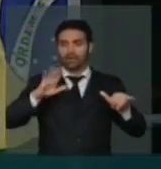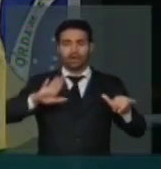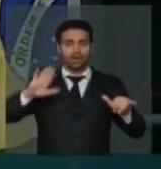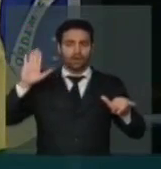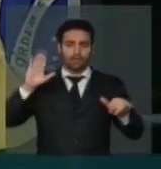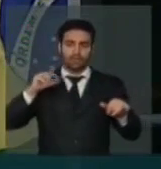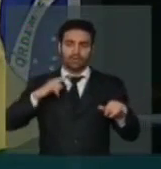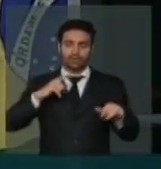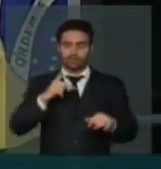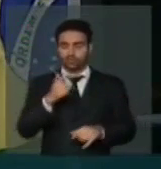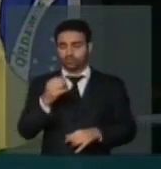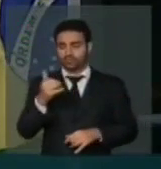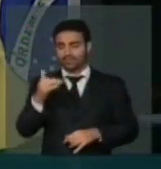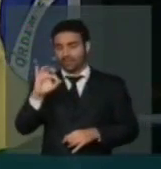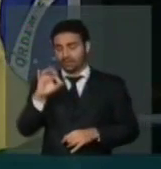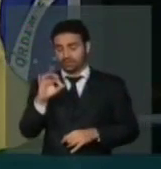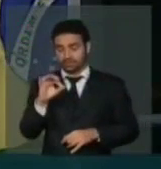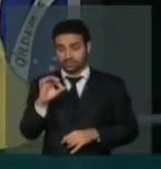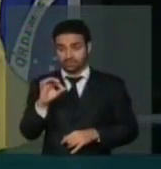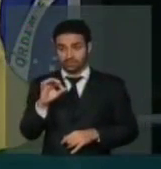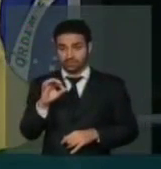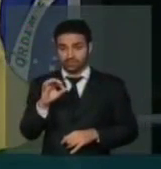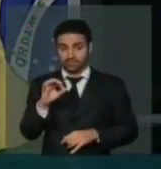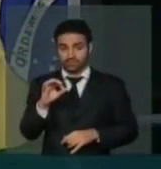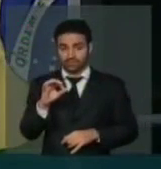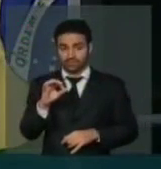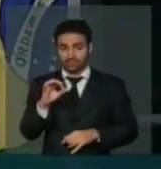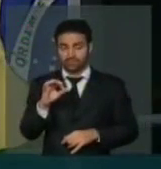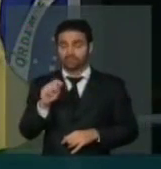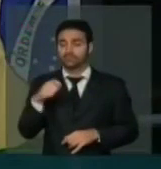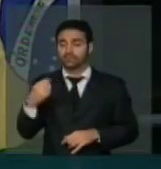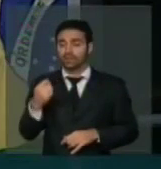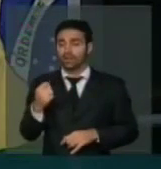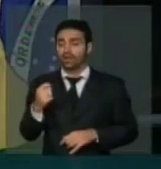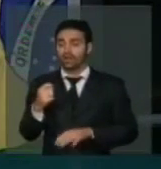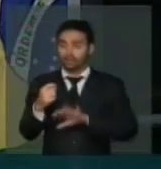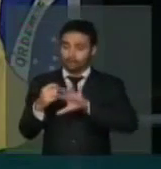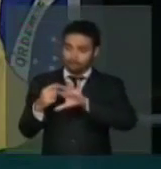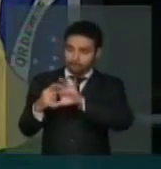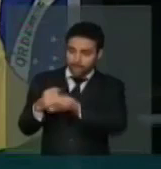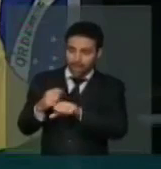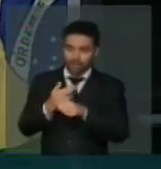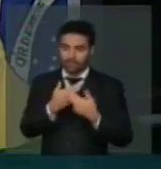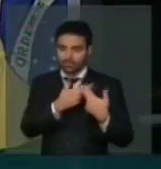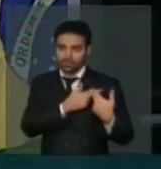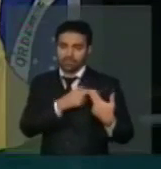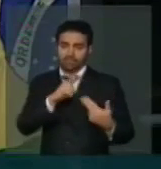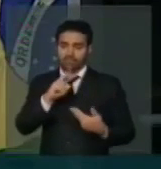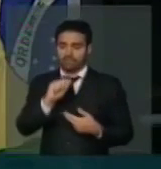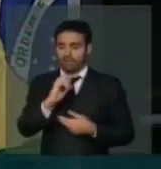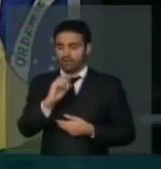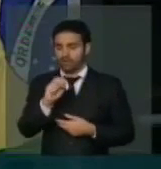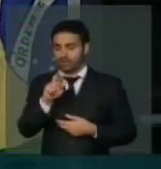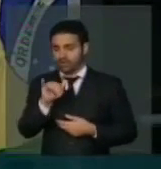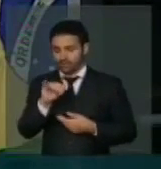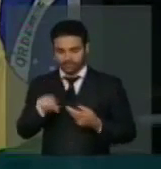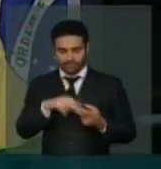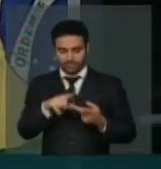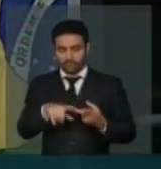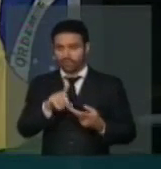em 2010, arrecadado pelo senhor Vaccari, arrecadado pelo senhor